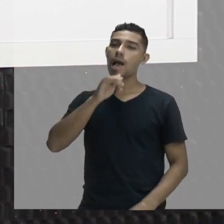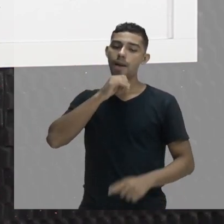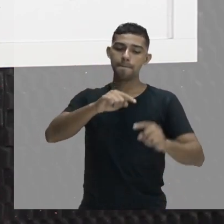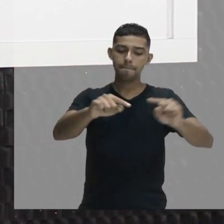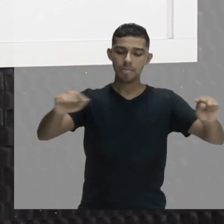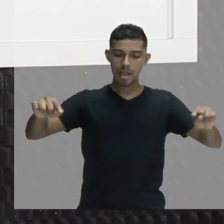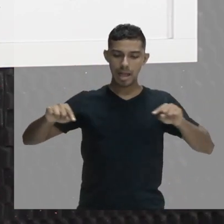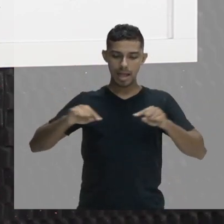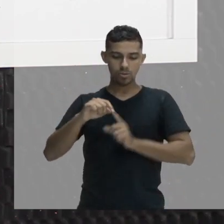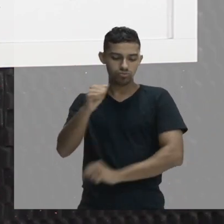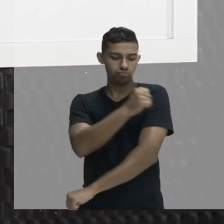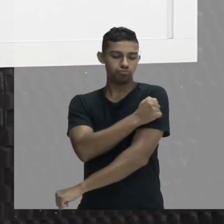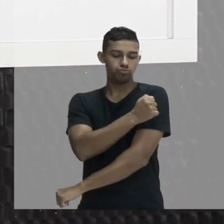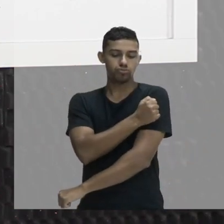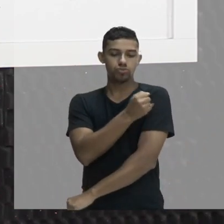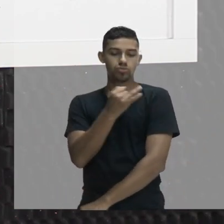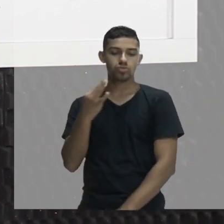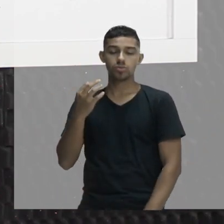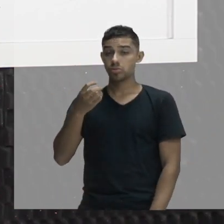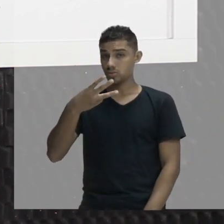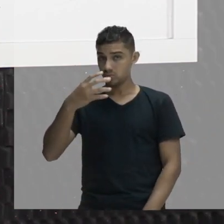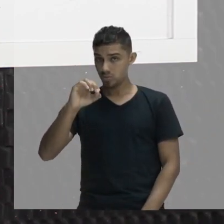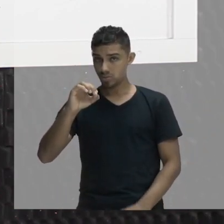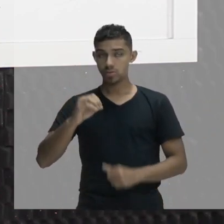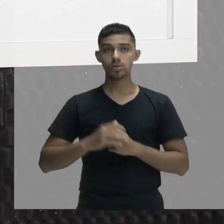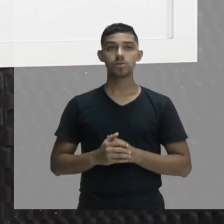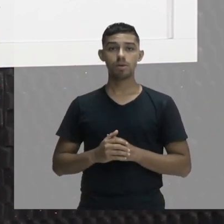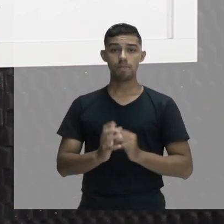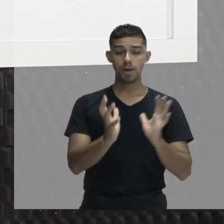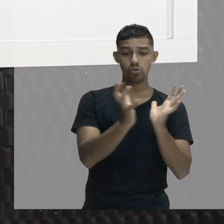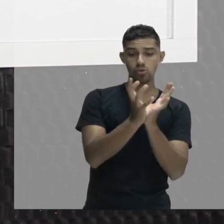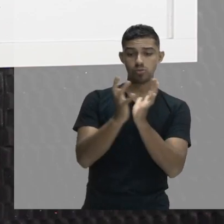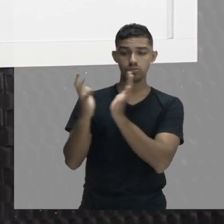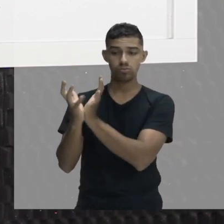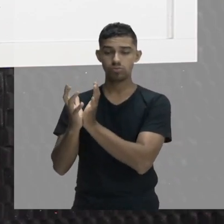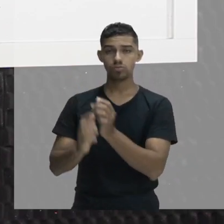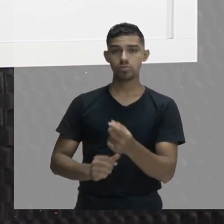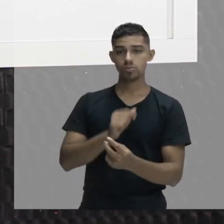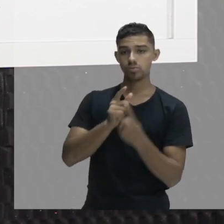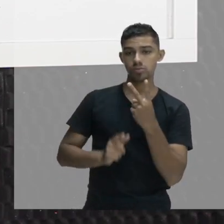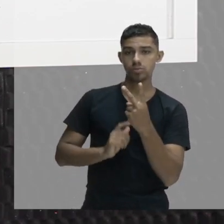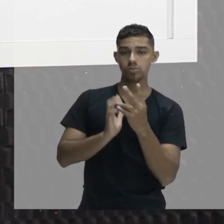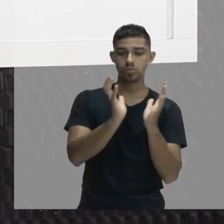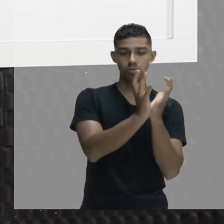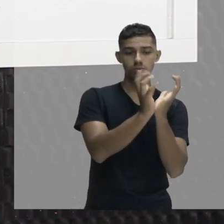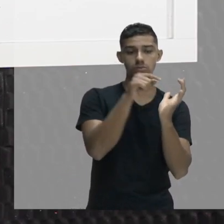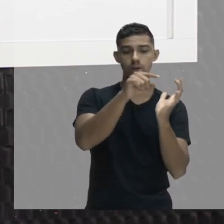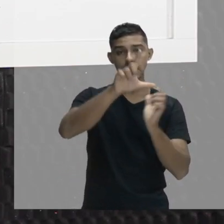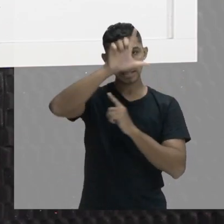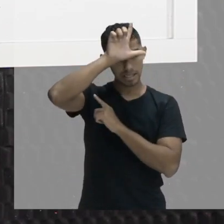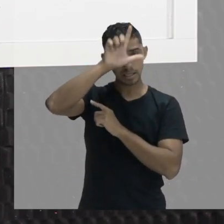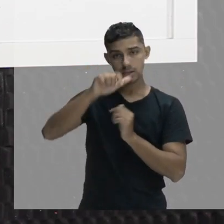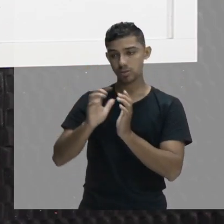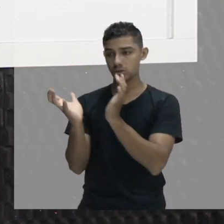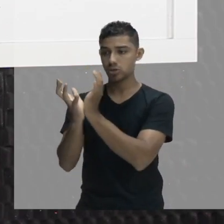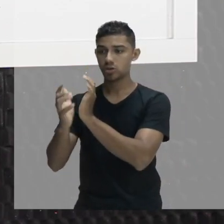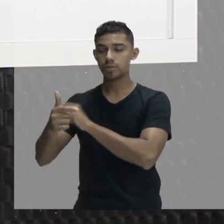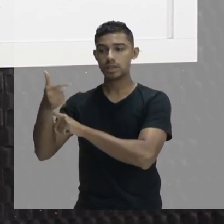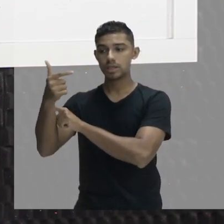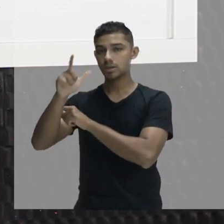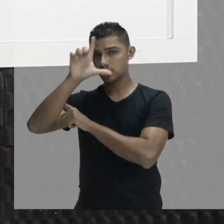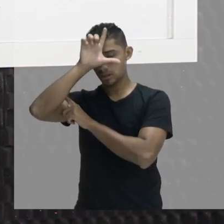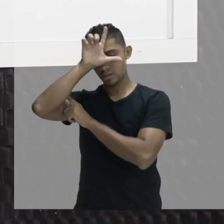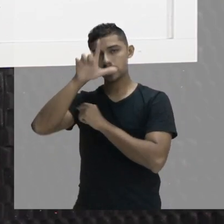aula. 30 alunos. Eu quero fazer grupos de 2. Um para ser líder e outro para ser